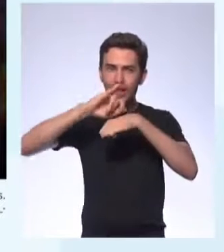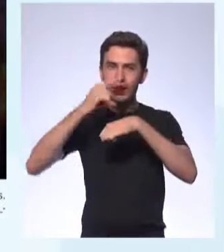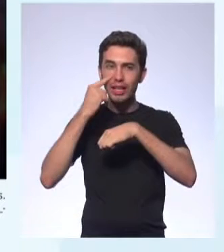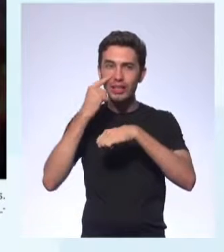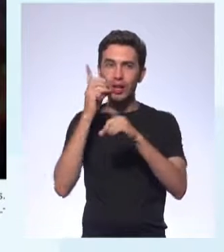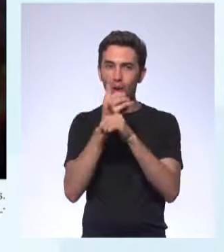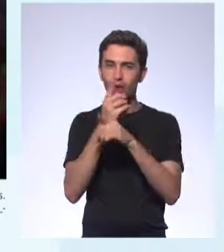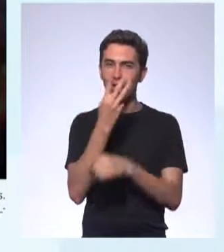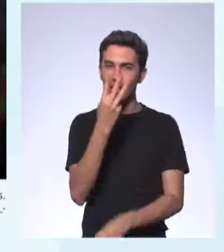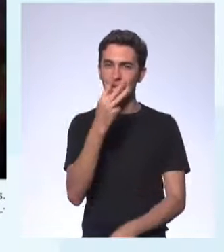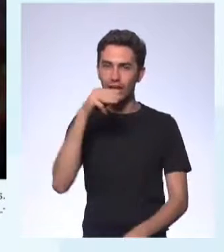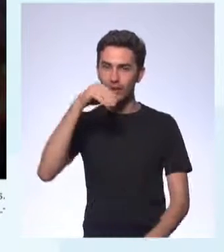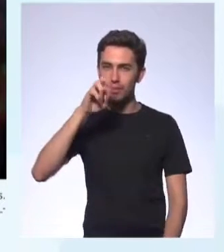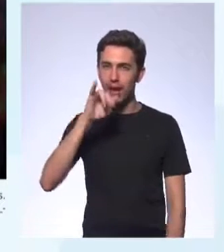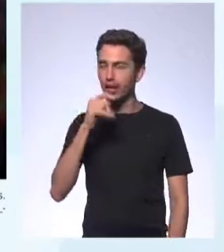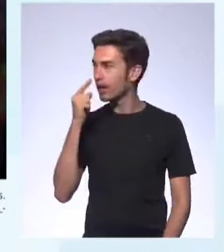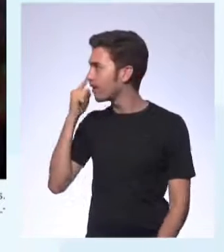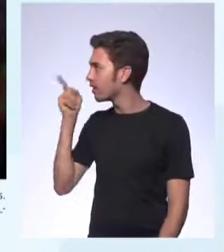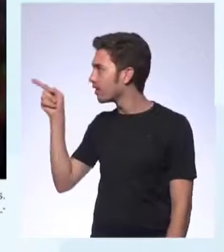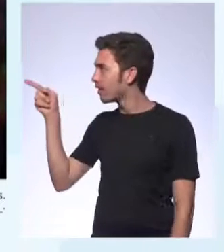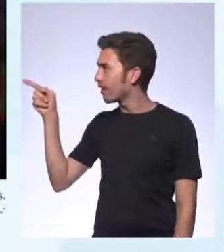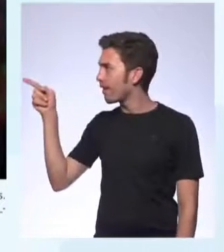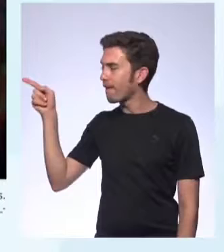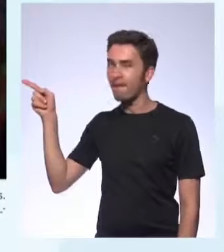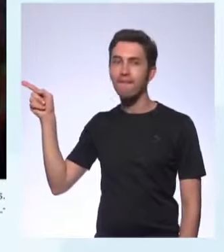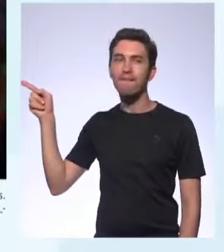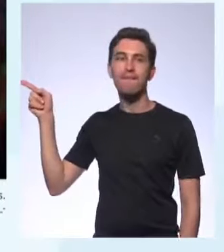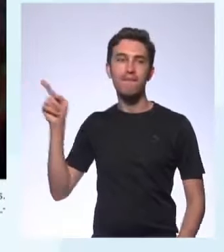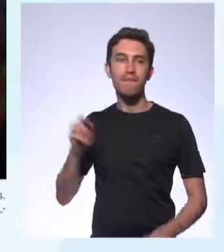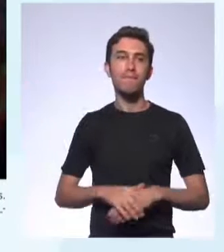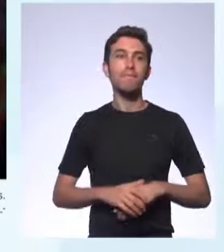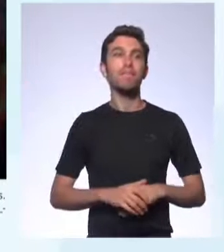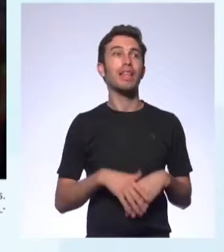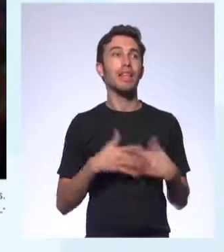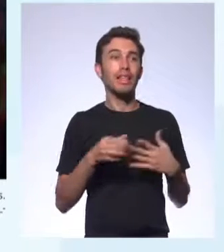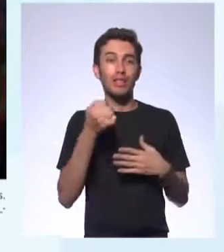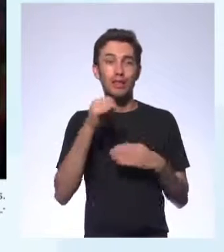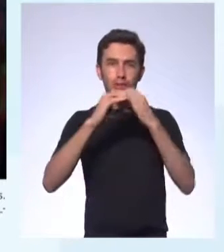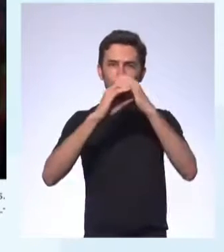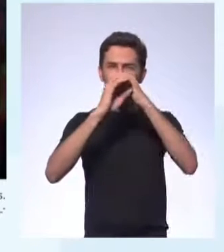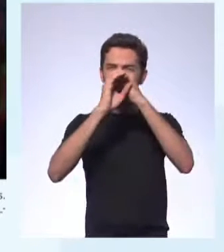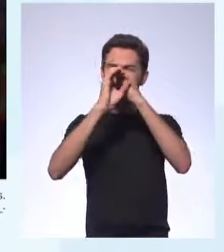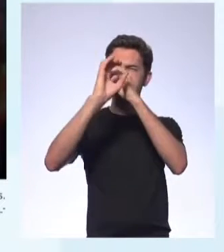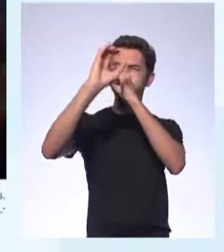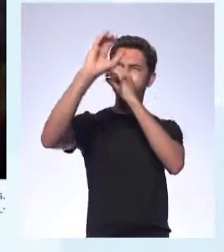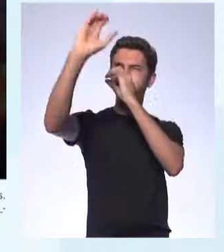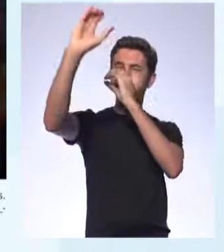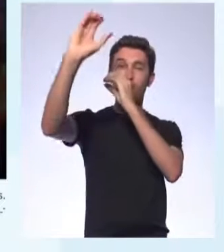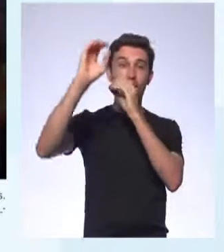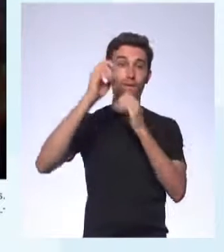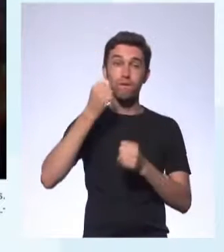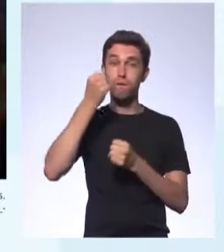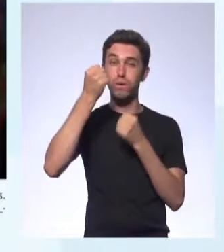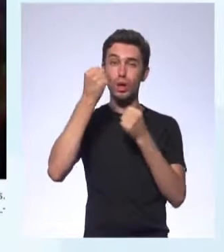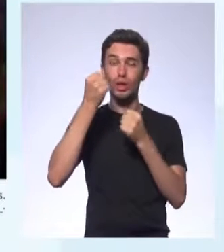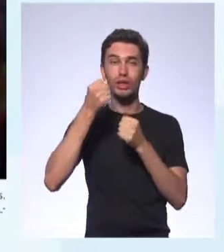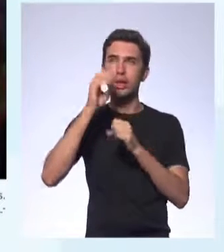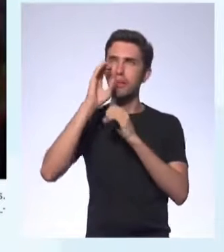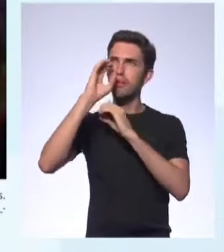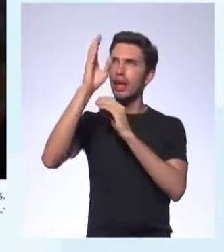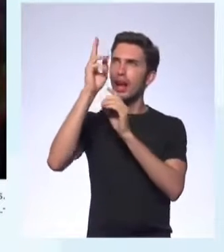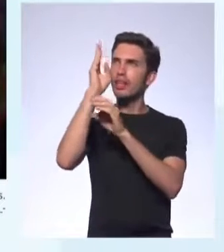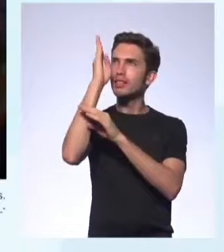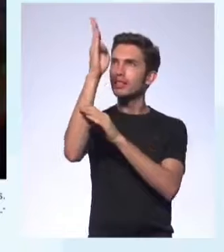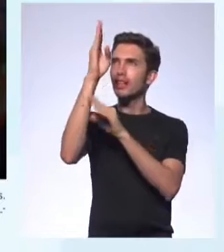Três Marias, tá vendo? Ó? Então, na verdade, se você colocar um telescópio ultrapotente, né, e mirar aí